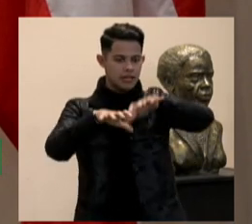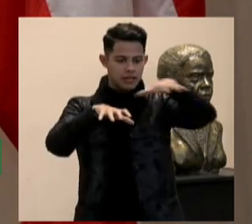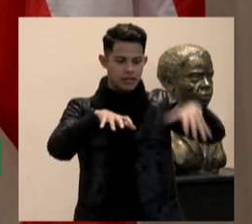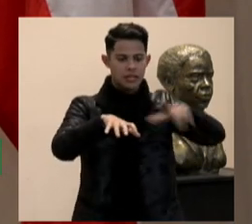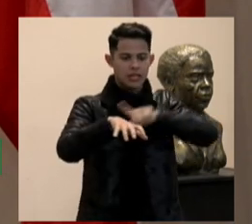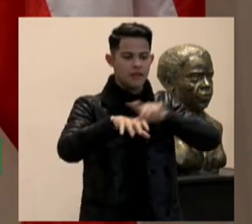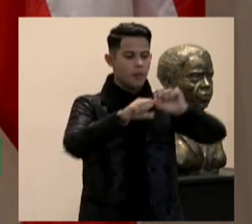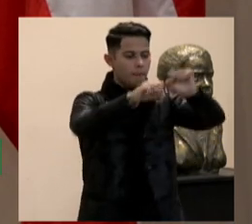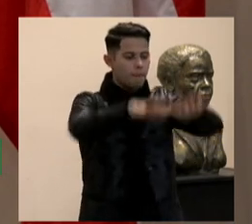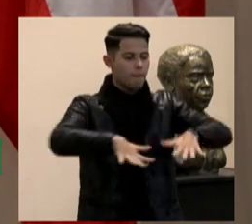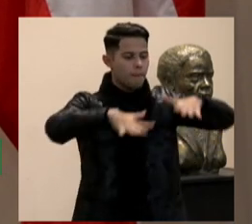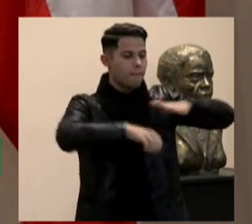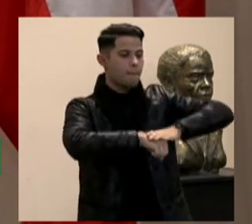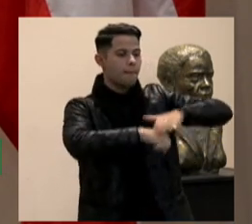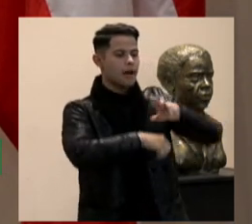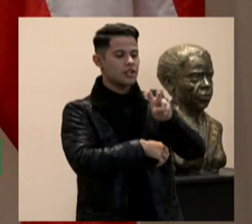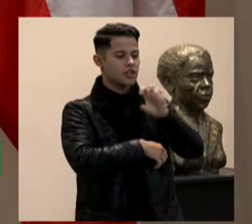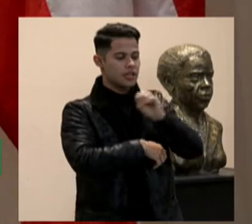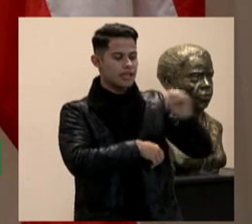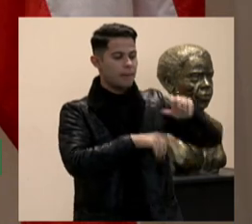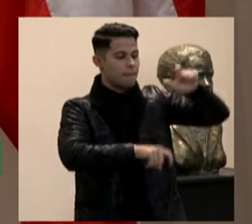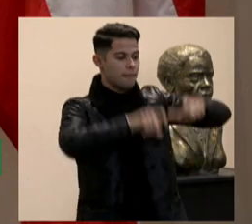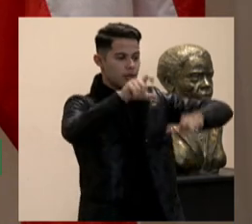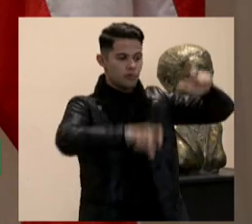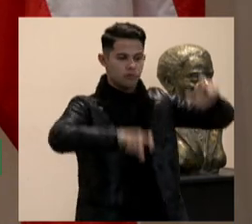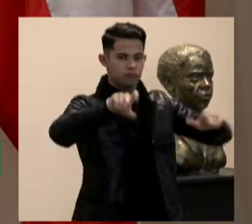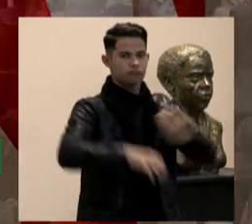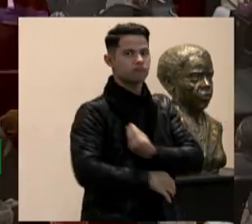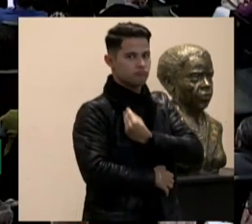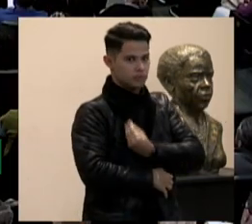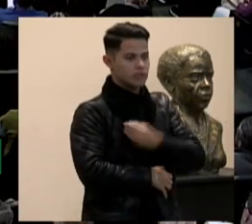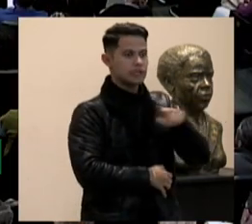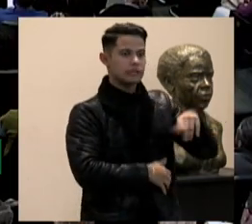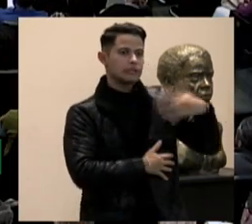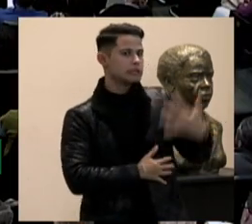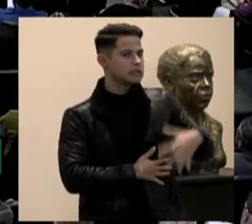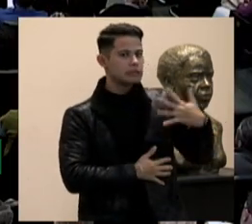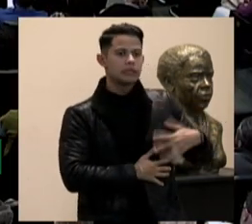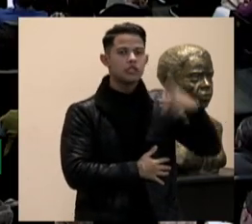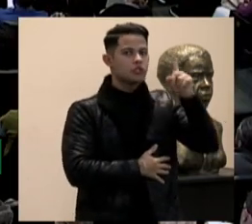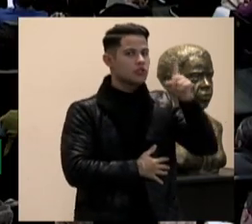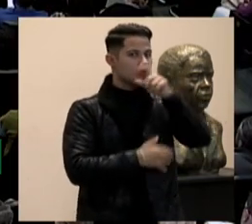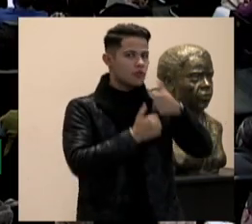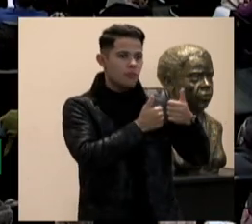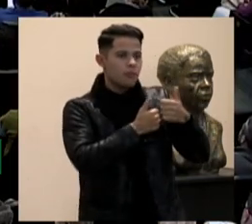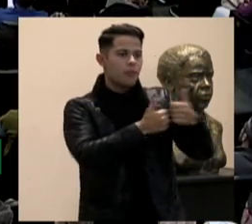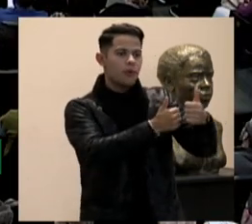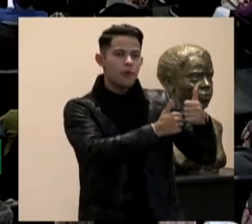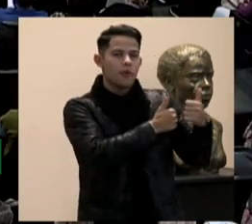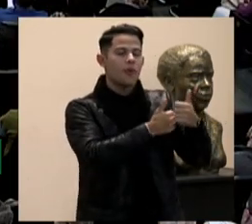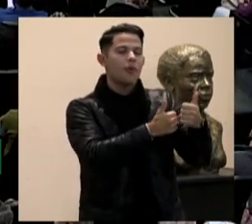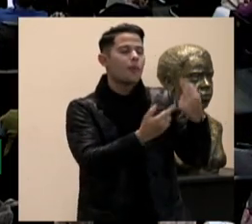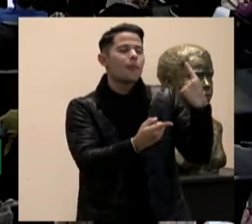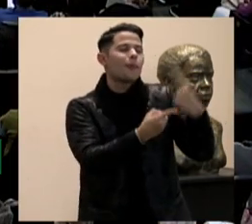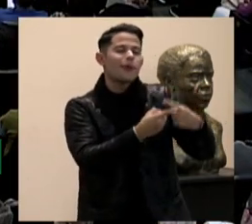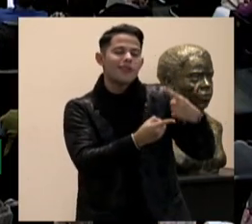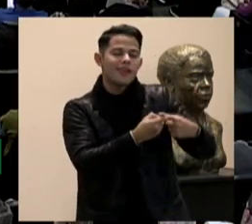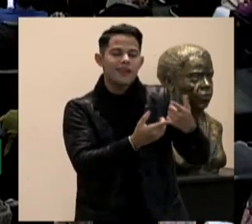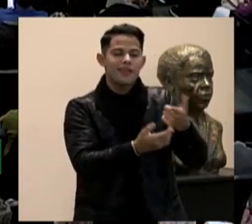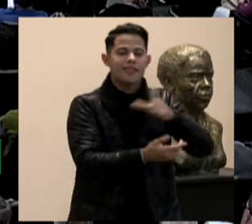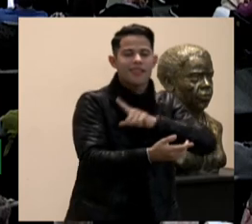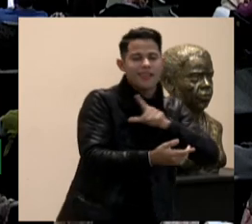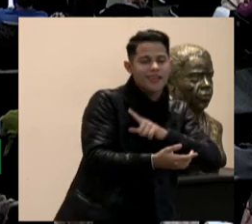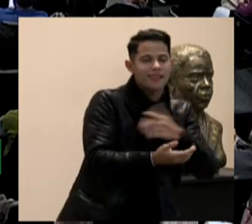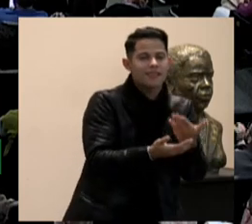de 500 participantes, foi uma plenária muito difícil de ser conduzida, porque a gente tinha ali toda